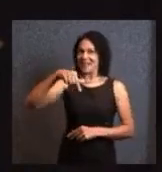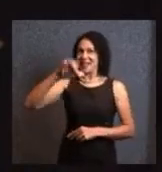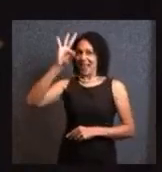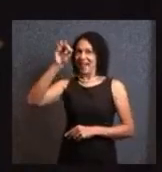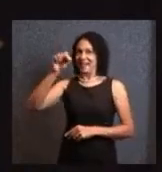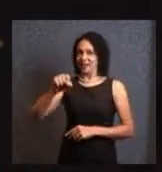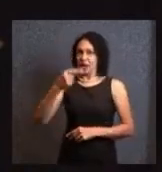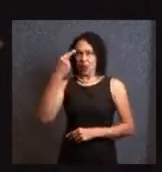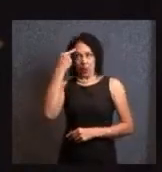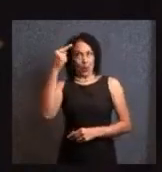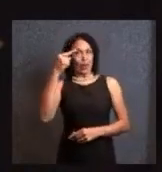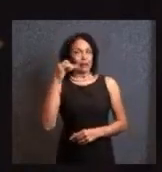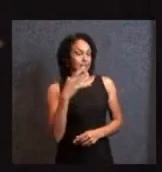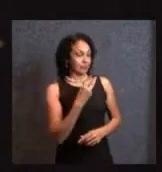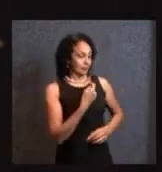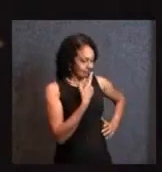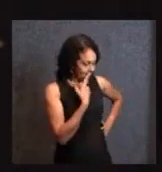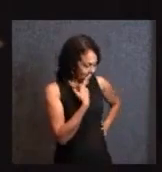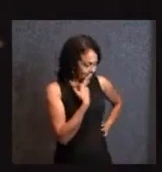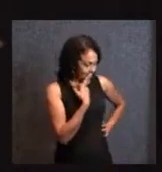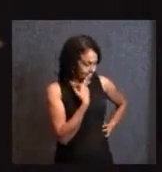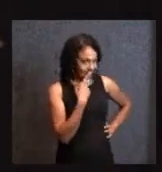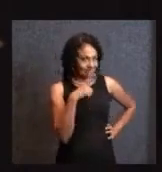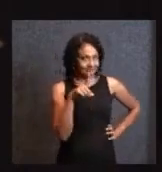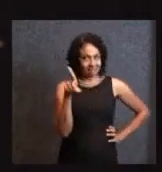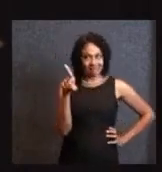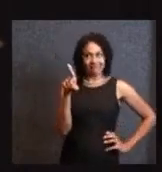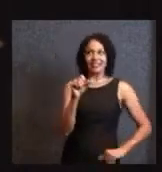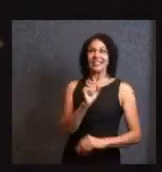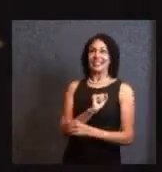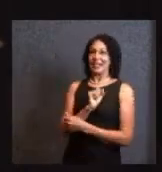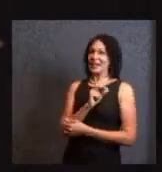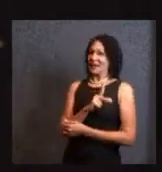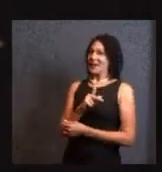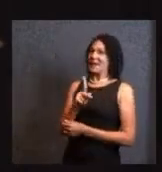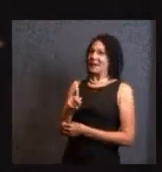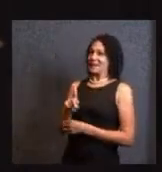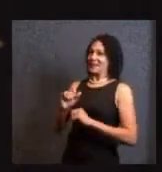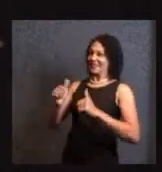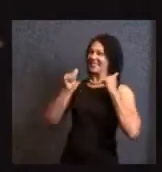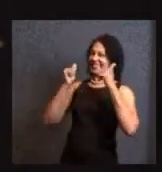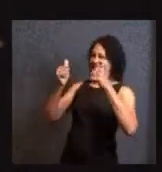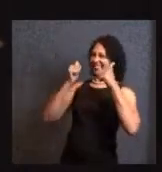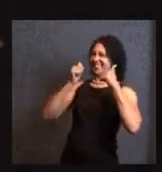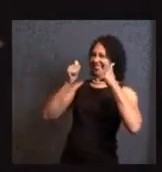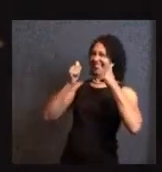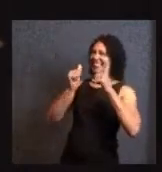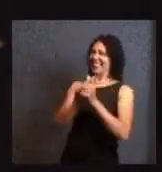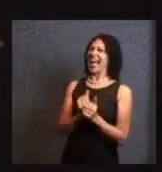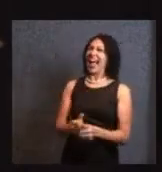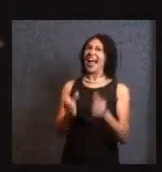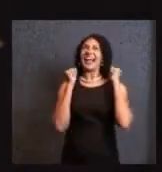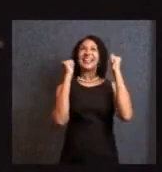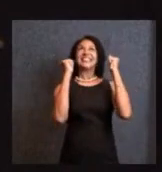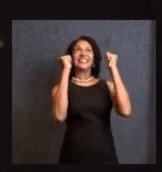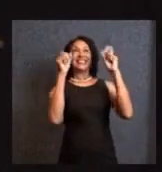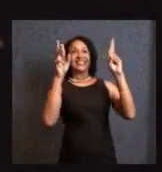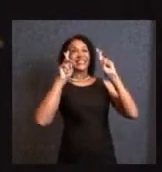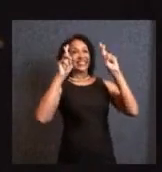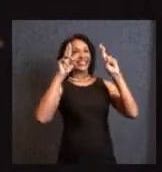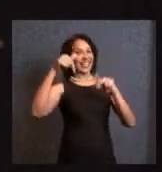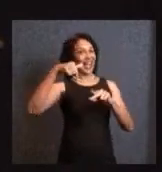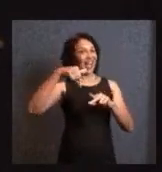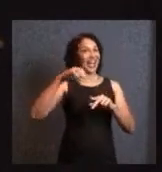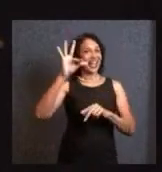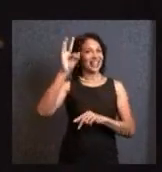pensarem em nós, pensem assim: está ali a Silvia, essa aí é torcedora de carteirinha da educação de Feira